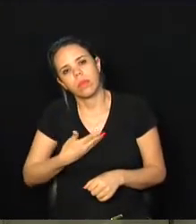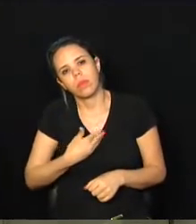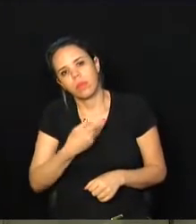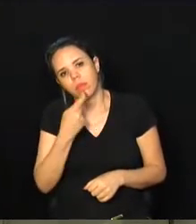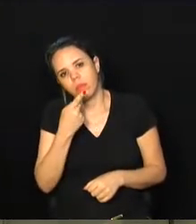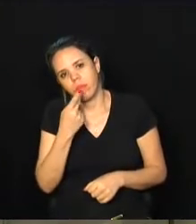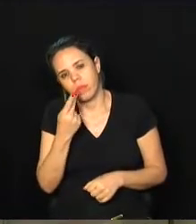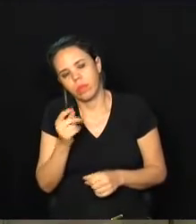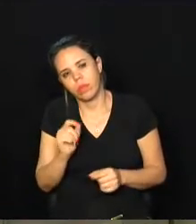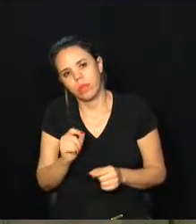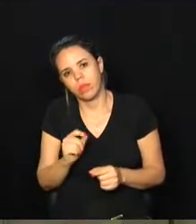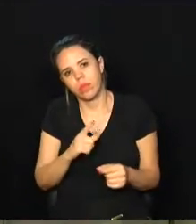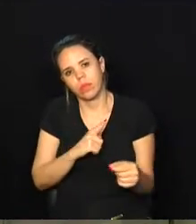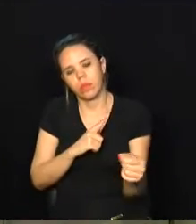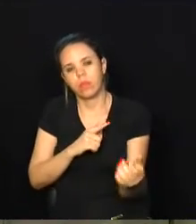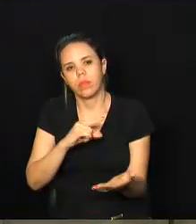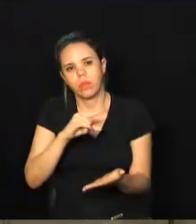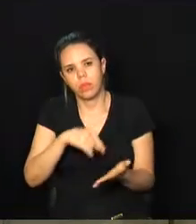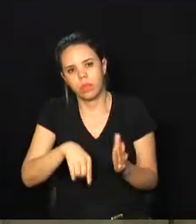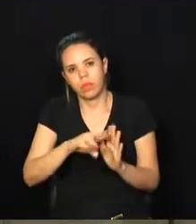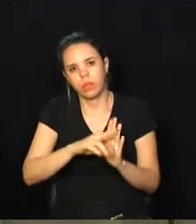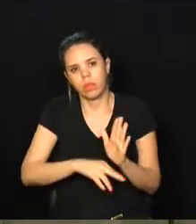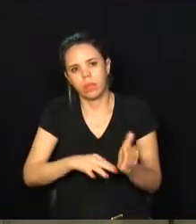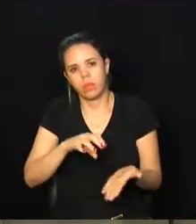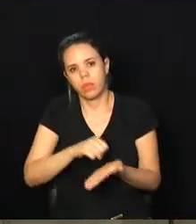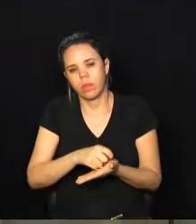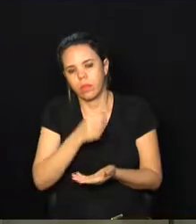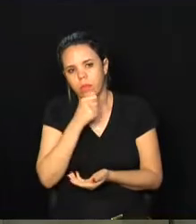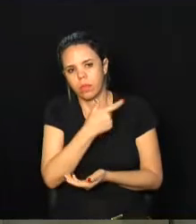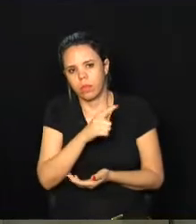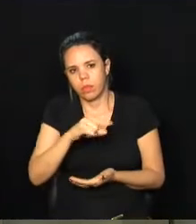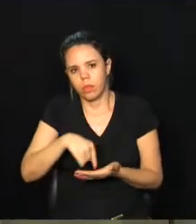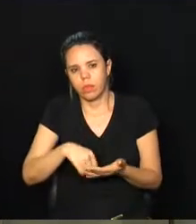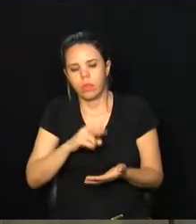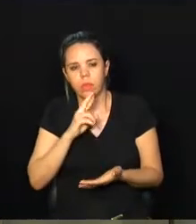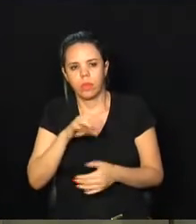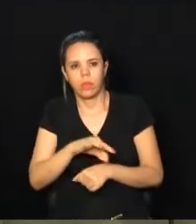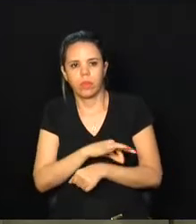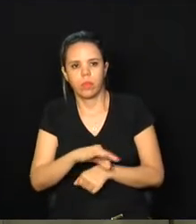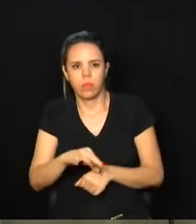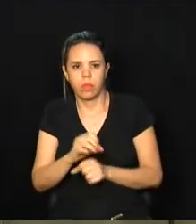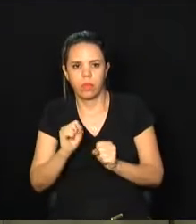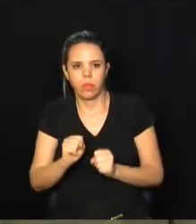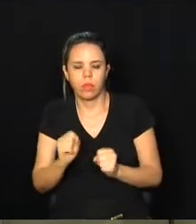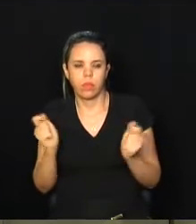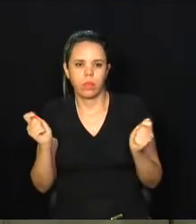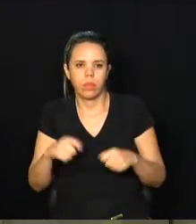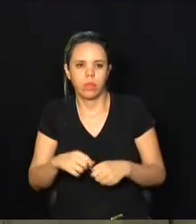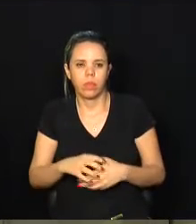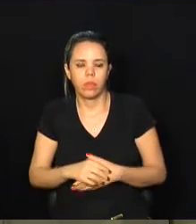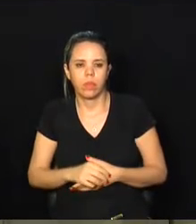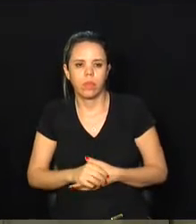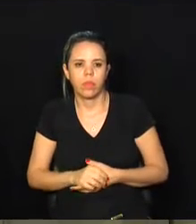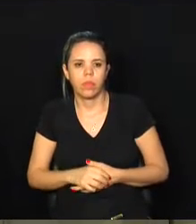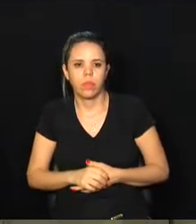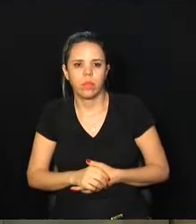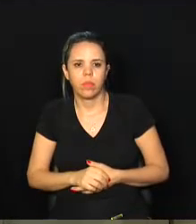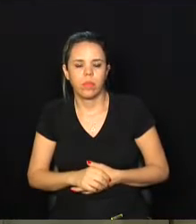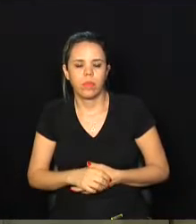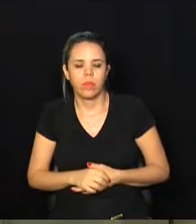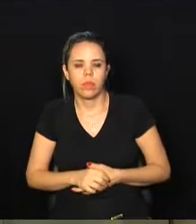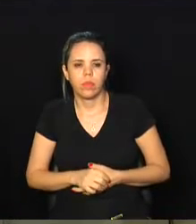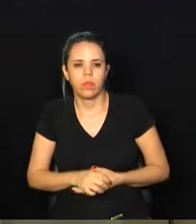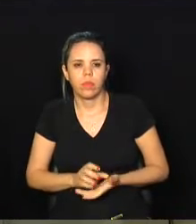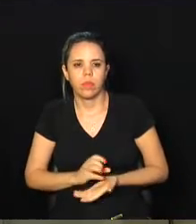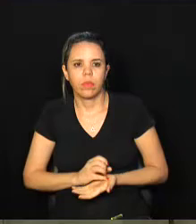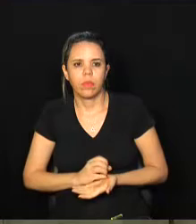que havia um checklist, esse checklist não existiu mais, e, no fim, ele pode ser suficiente, né?